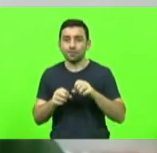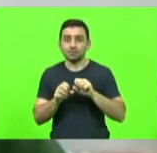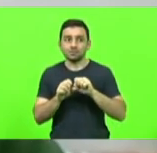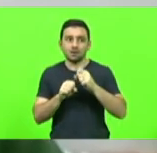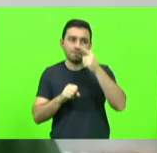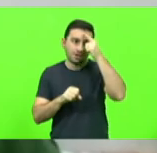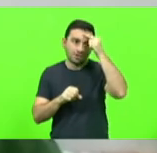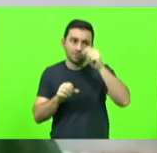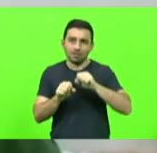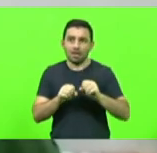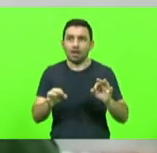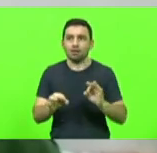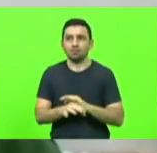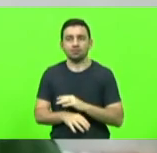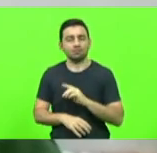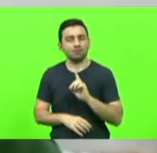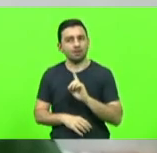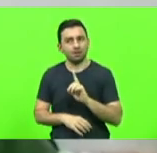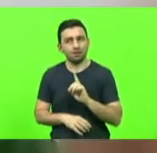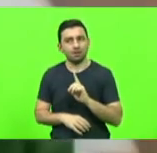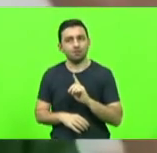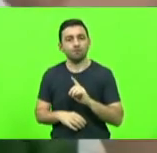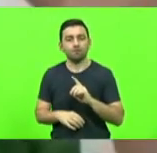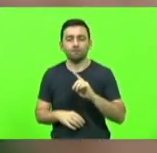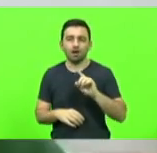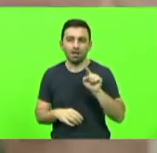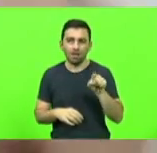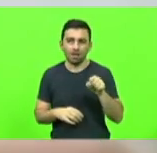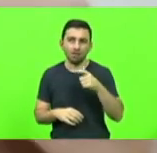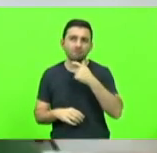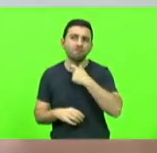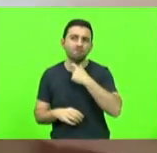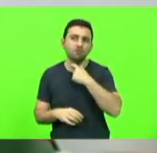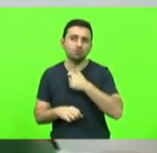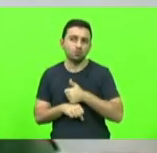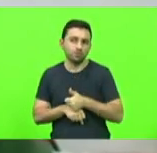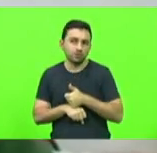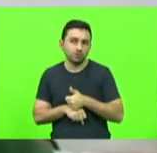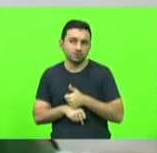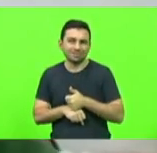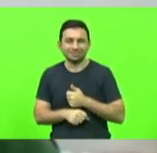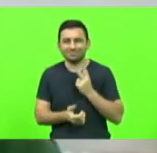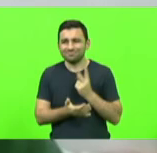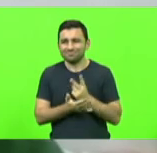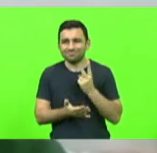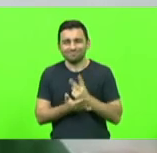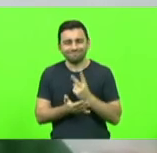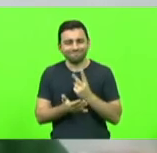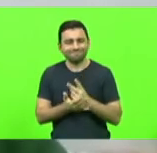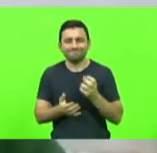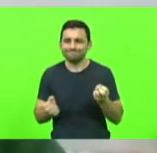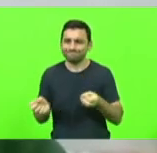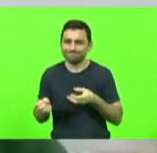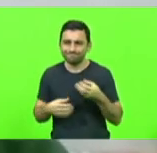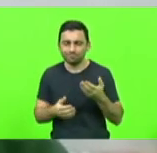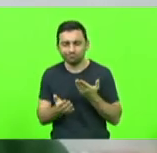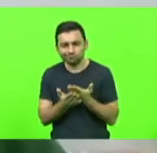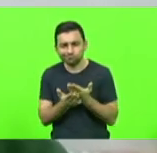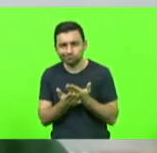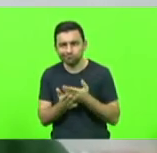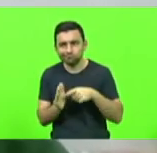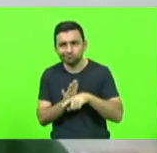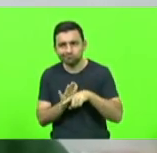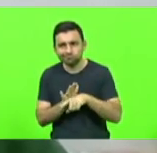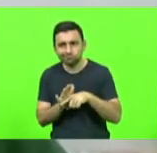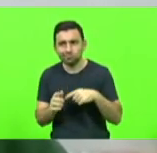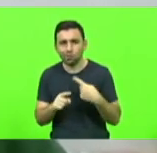formatura. O fonoaudiólogo é um profissional que está constantemente se atualizando, devido à especificidade